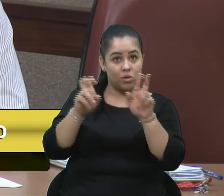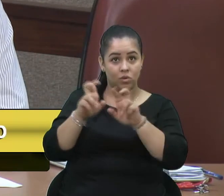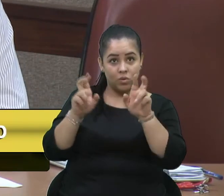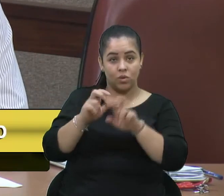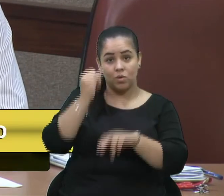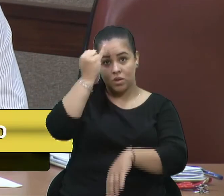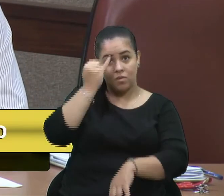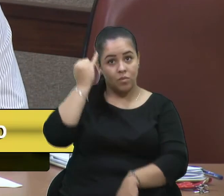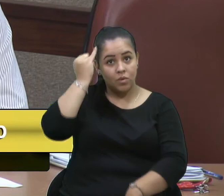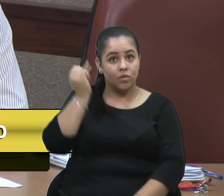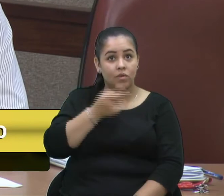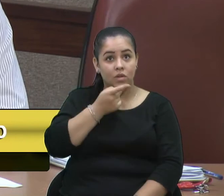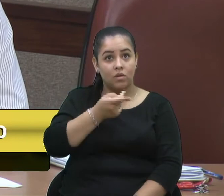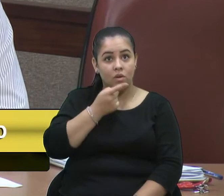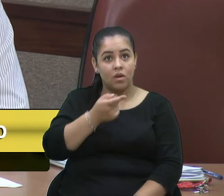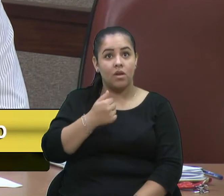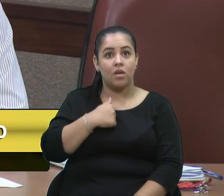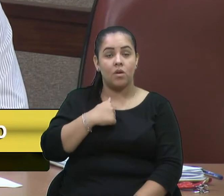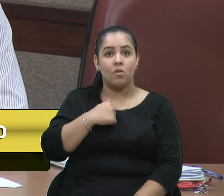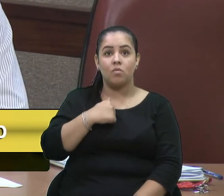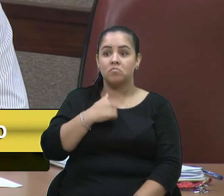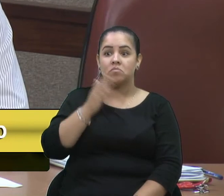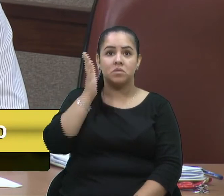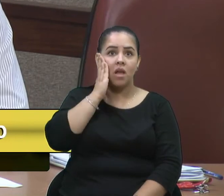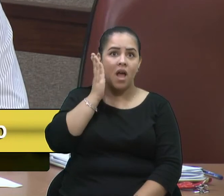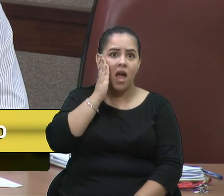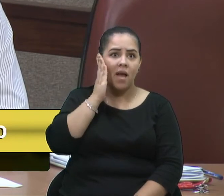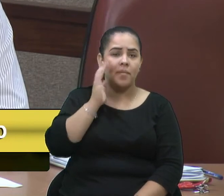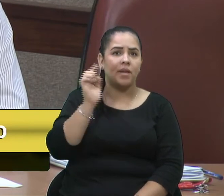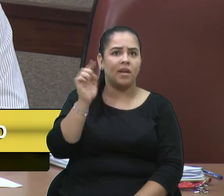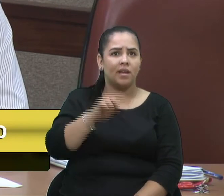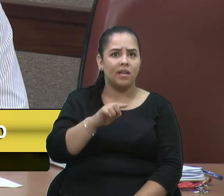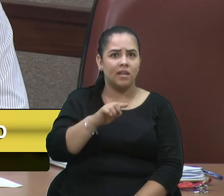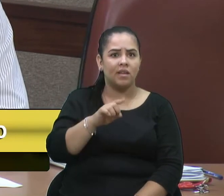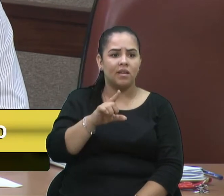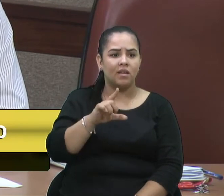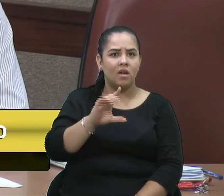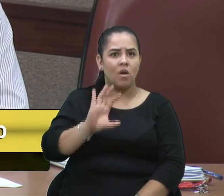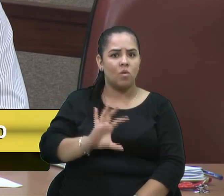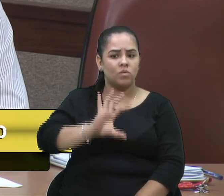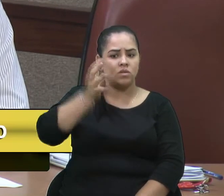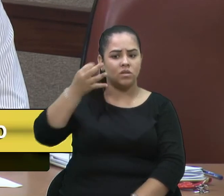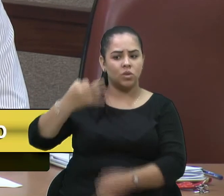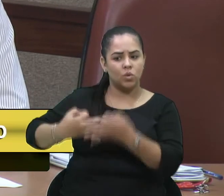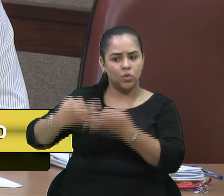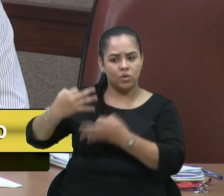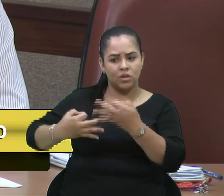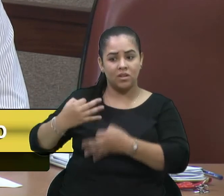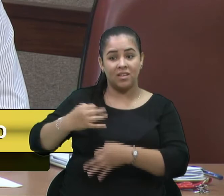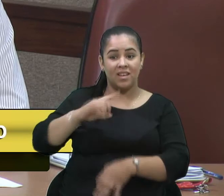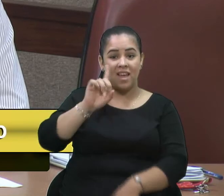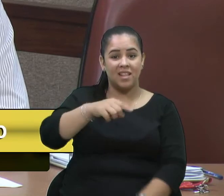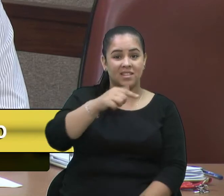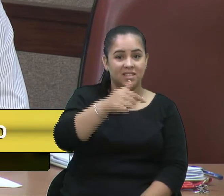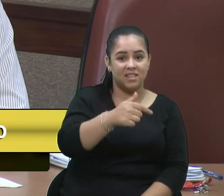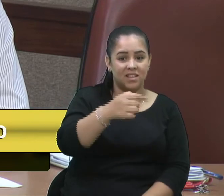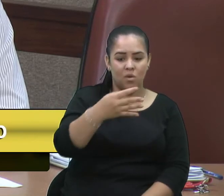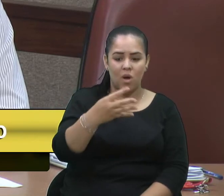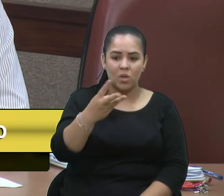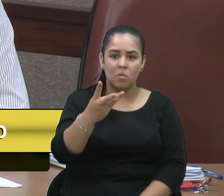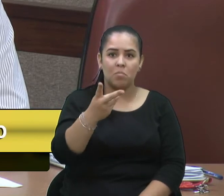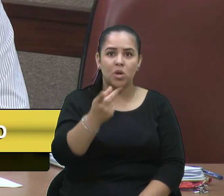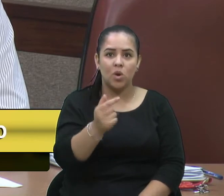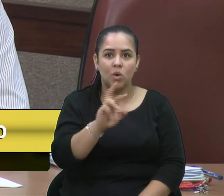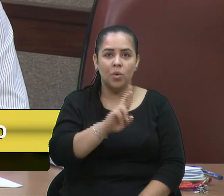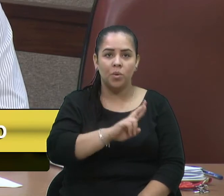agora. Eu tenho conhecimento que a ação já está tramitando, tem uma ação que já é 74 milhões, mais ou menos, que foi